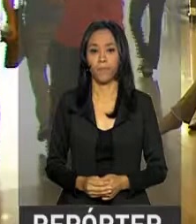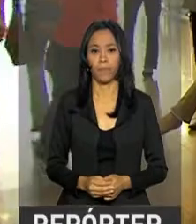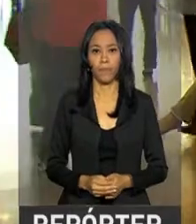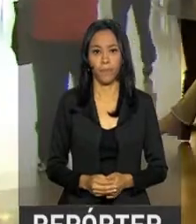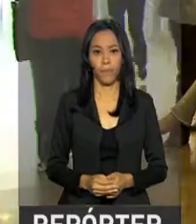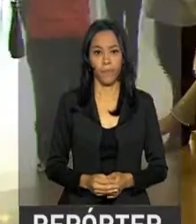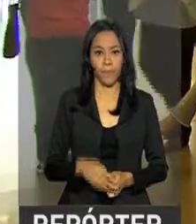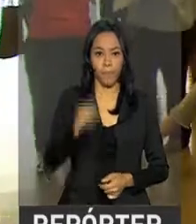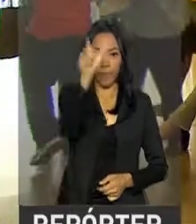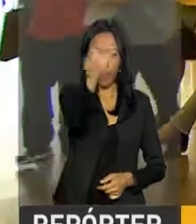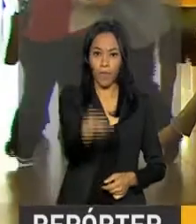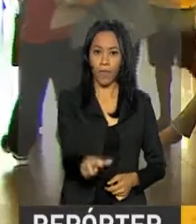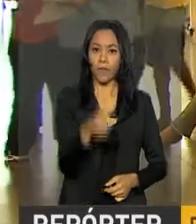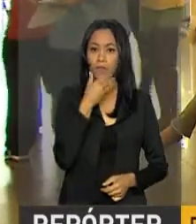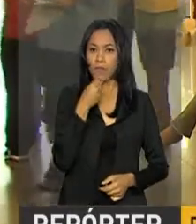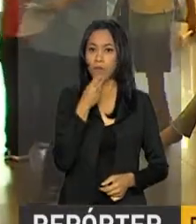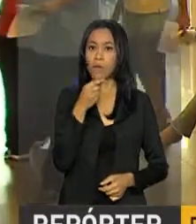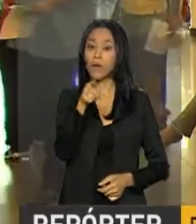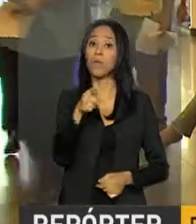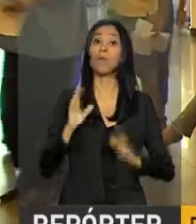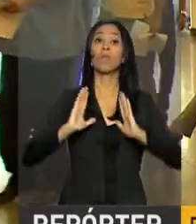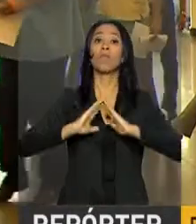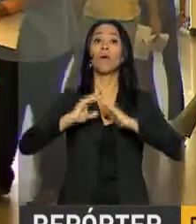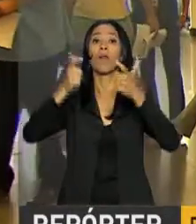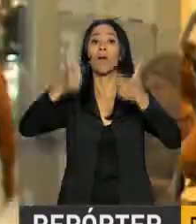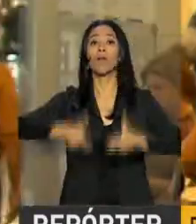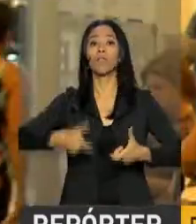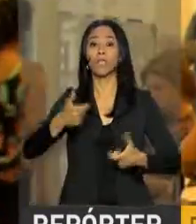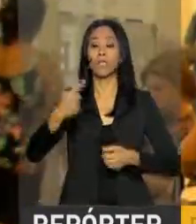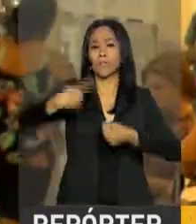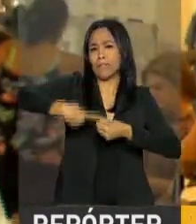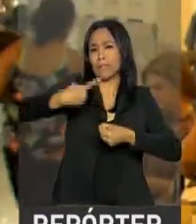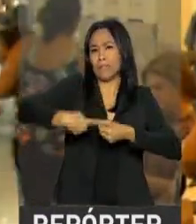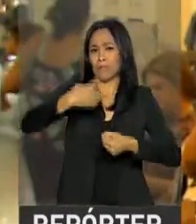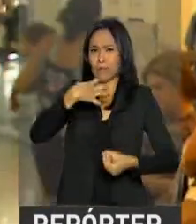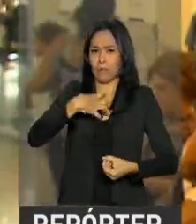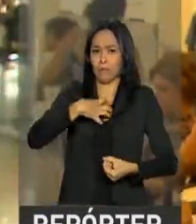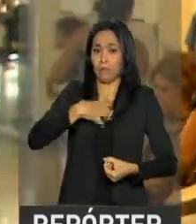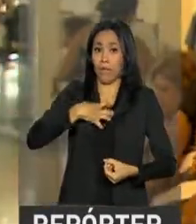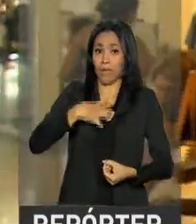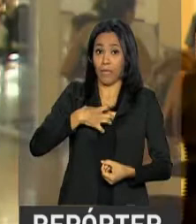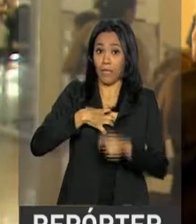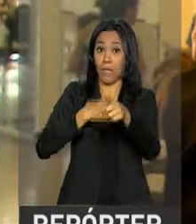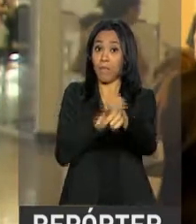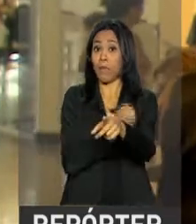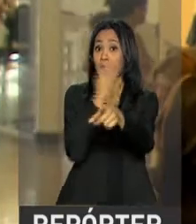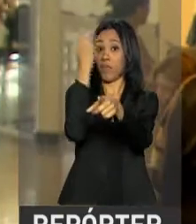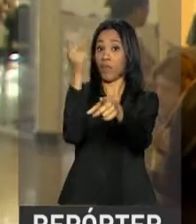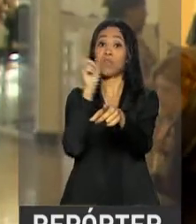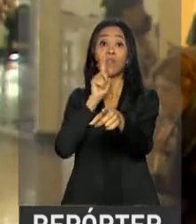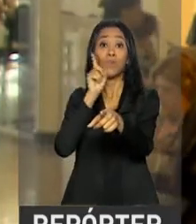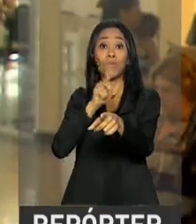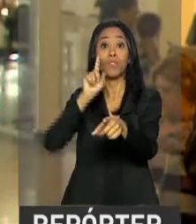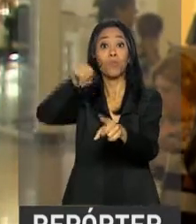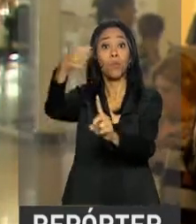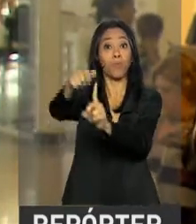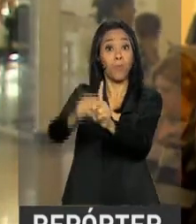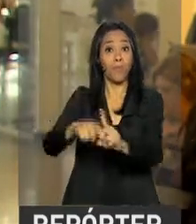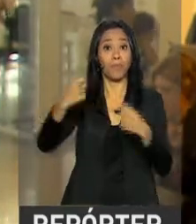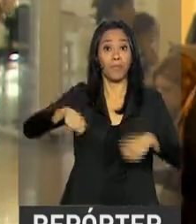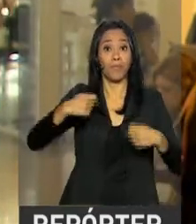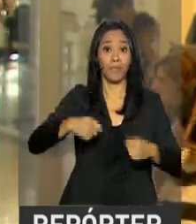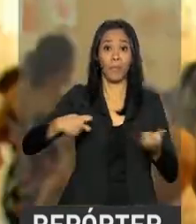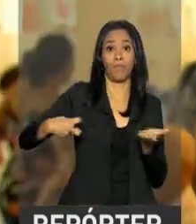rodrigo mora em jaborandi interior da bahia vai viajar para os estados unidos no próximo mês e precisou renovar o